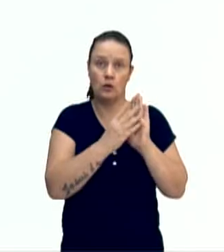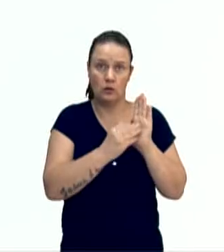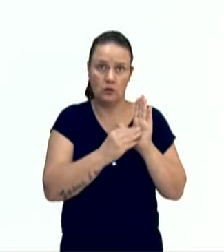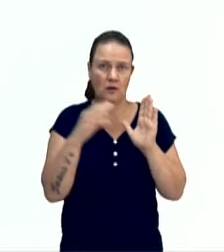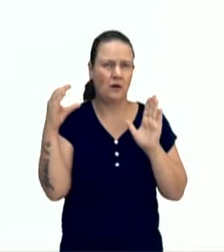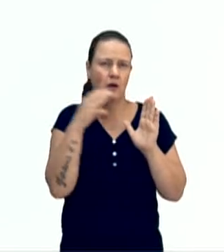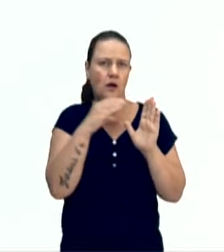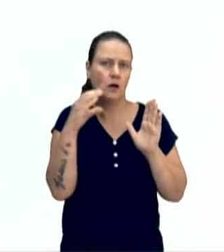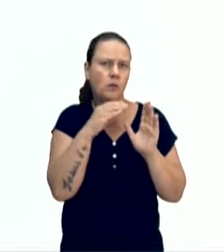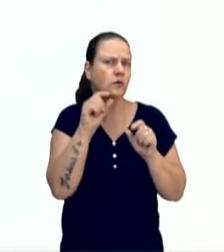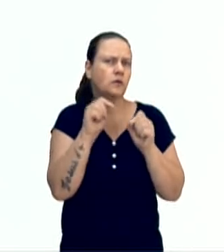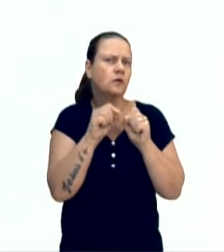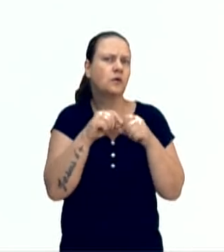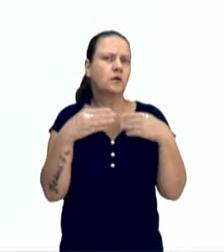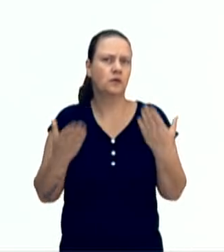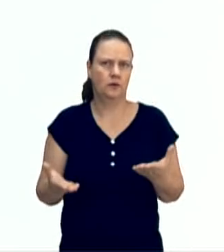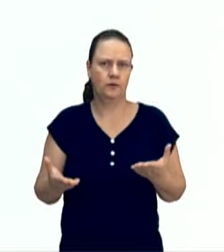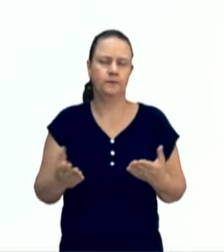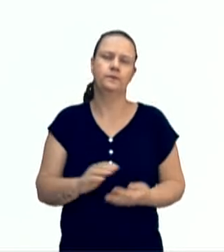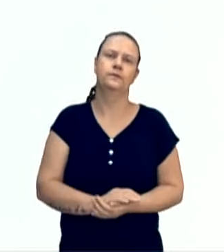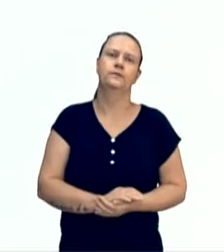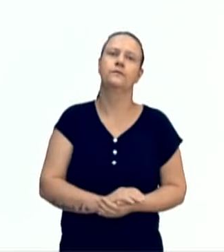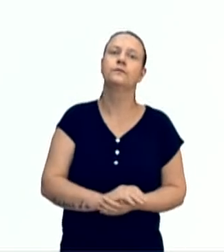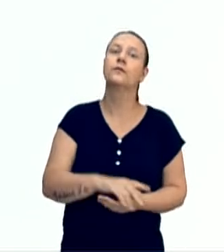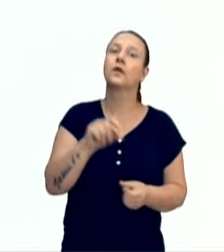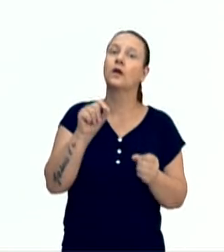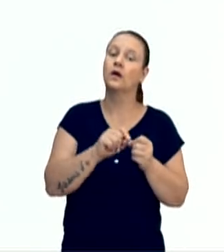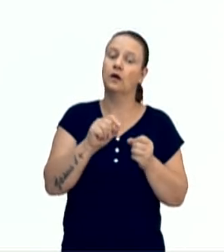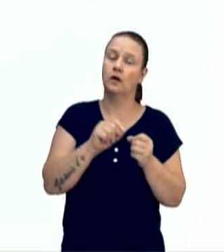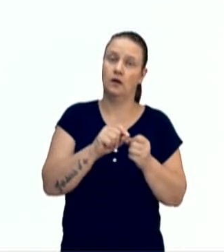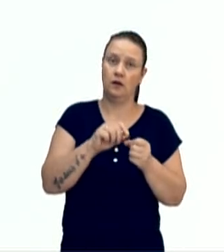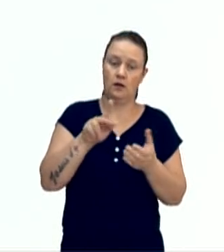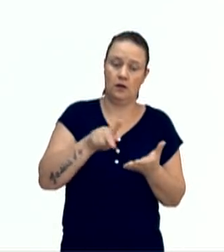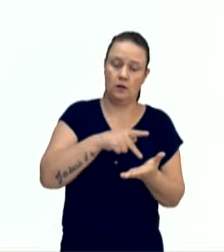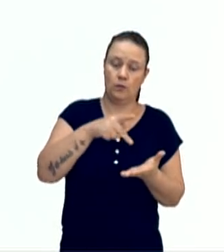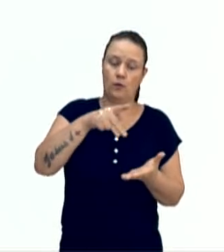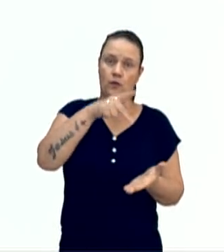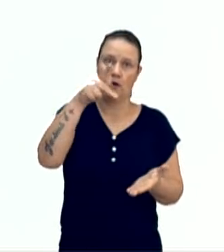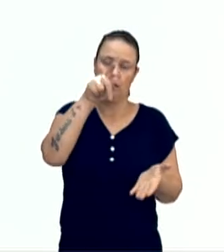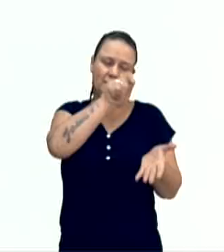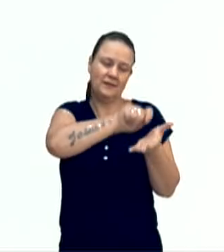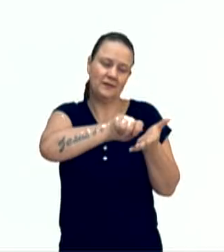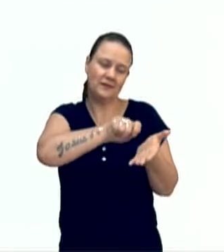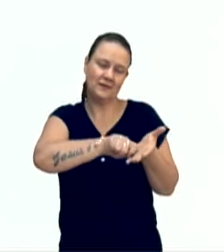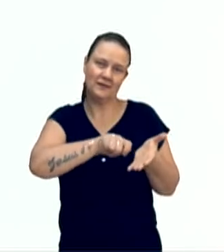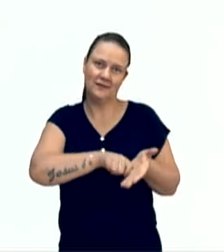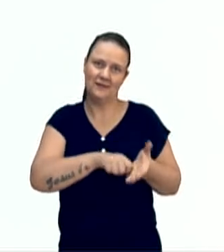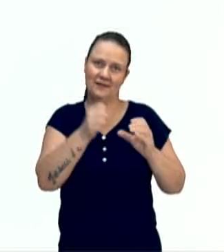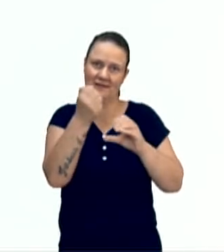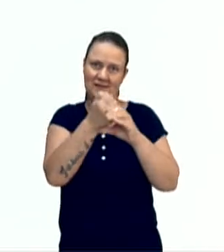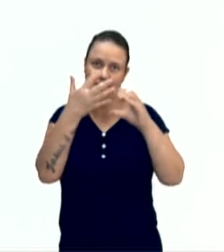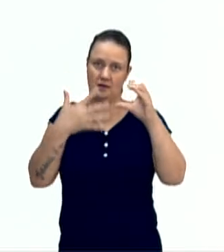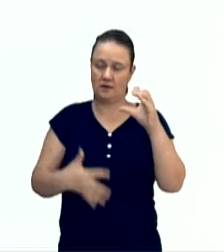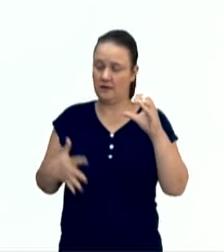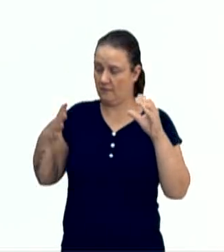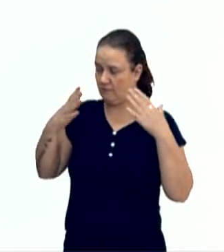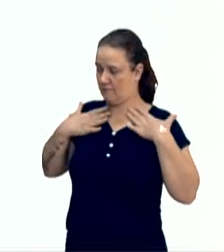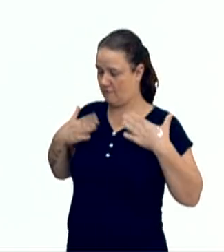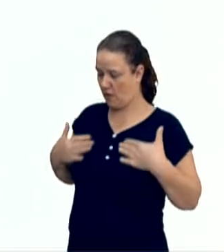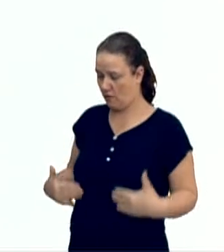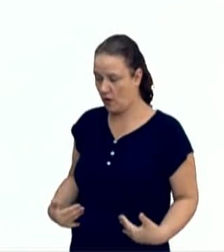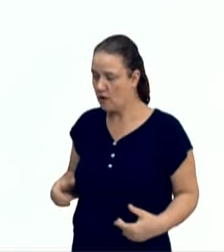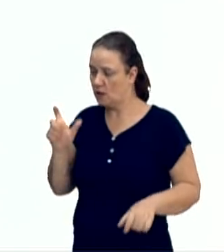vão fazer? Olha lá. Você vai produzir um poema descrevendo as características físicas